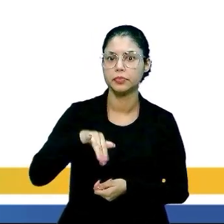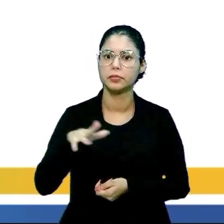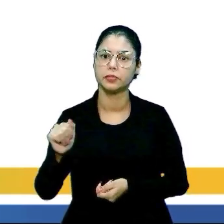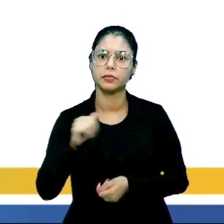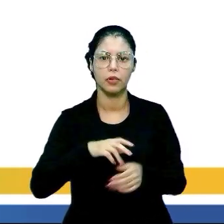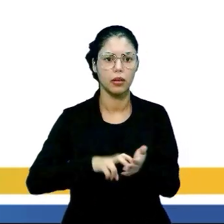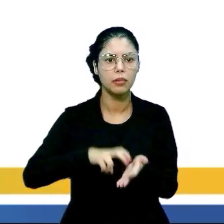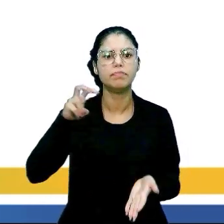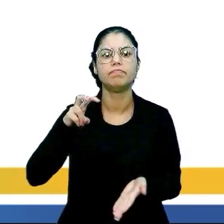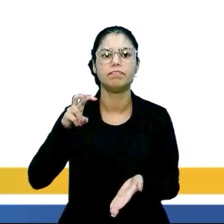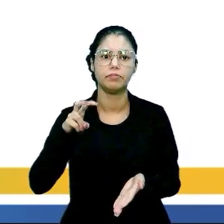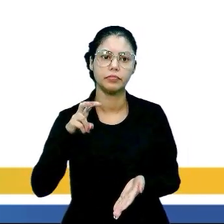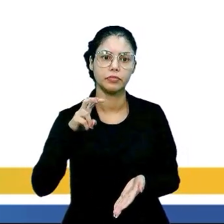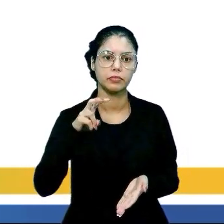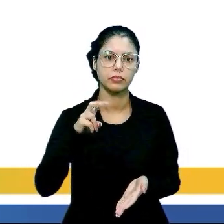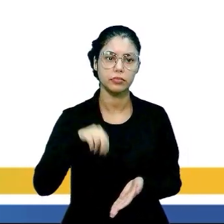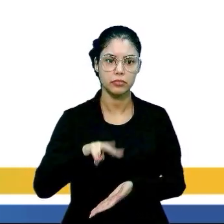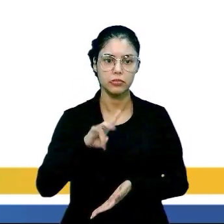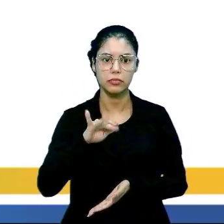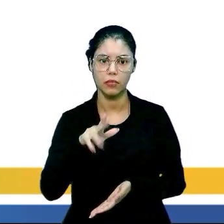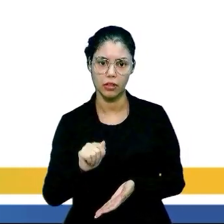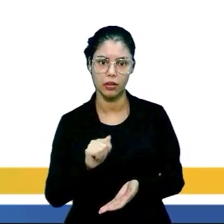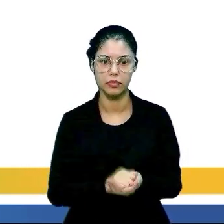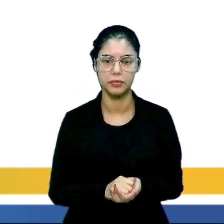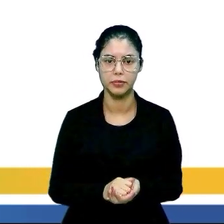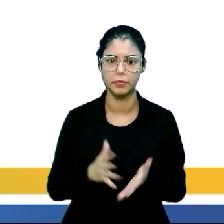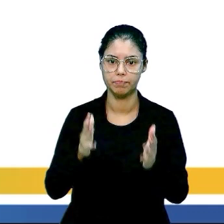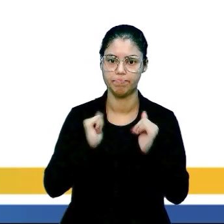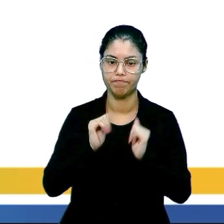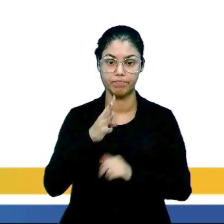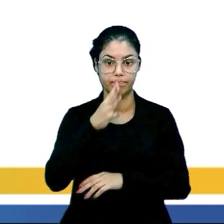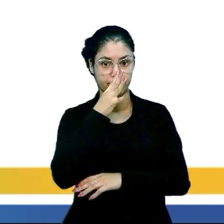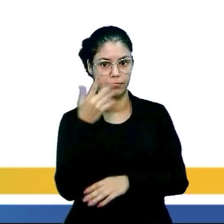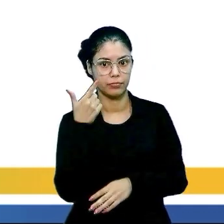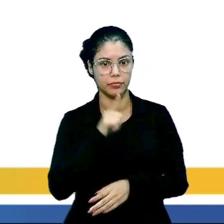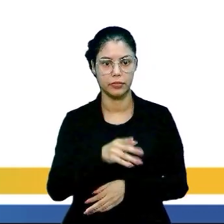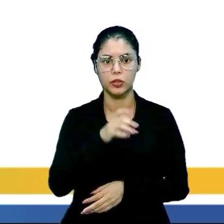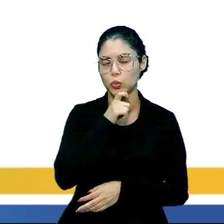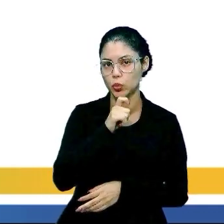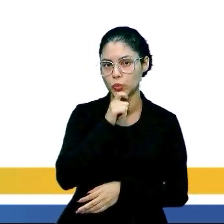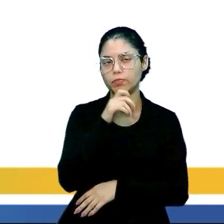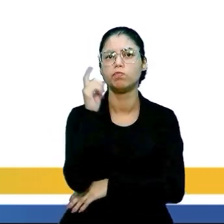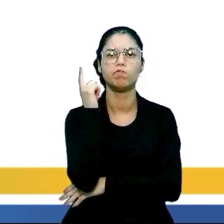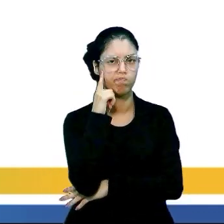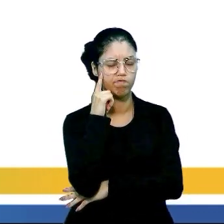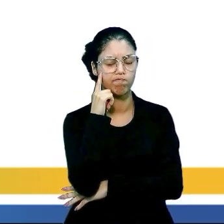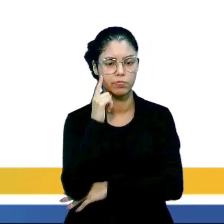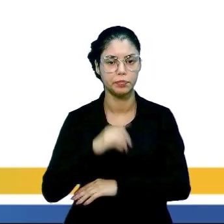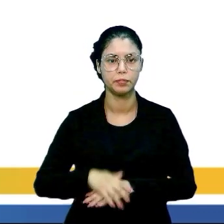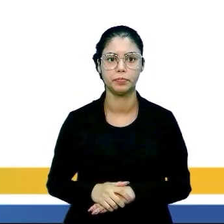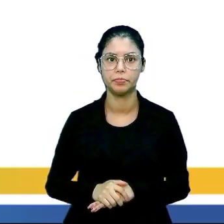Marrinha? Amanheci com uma nevralgia, fiquei com cisma de apanhar friagem.